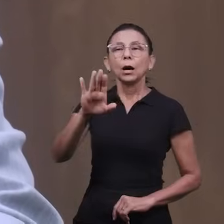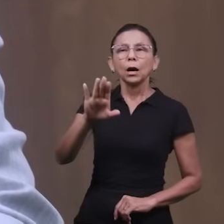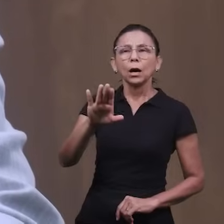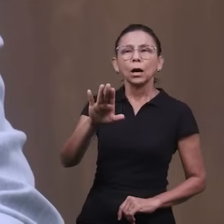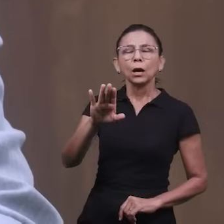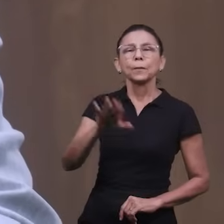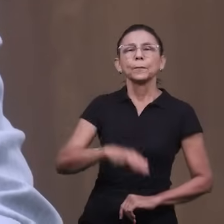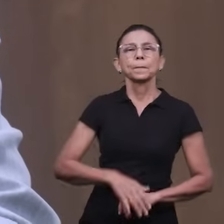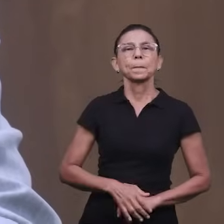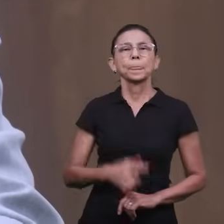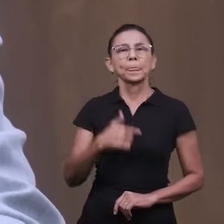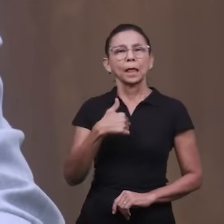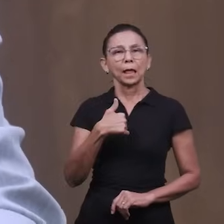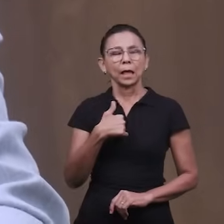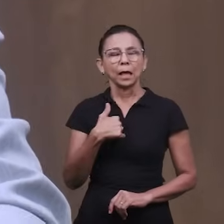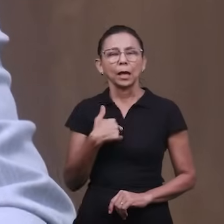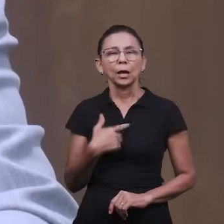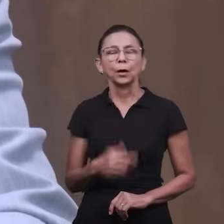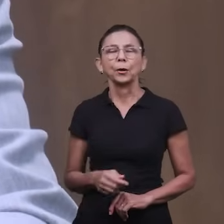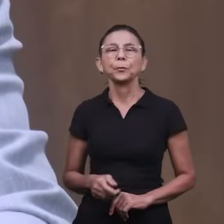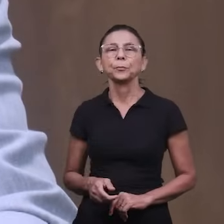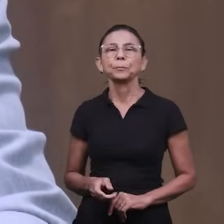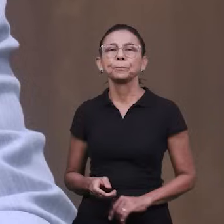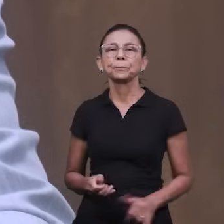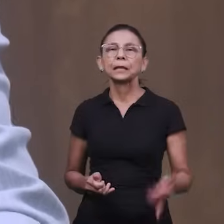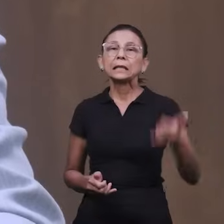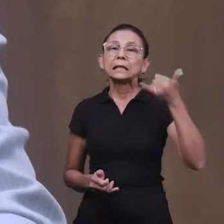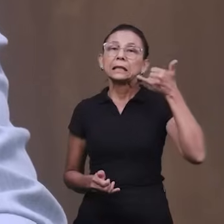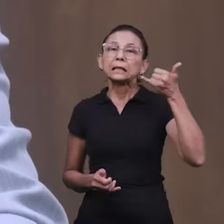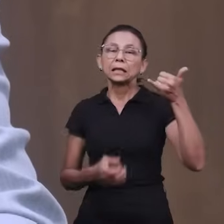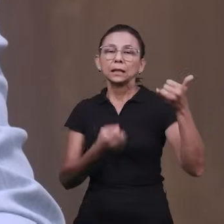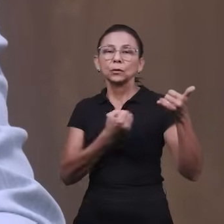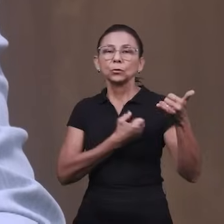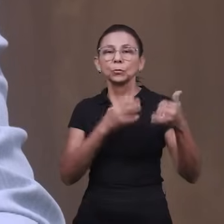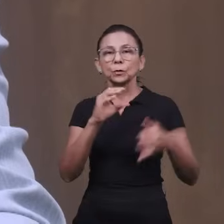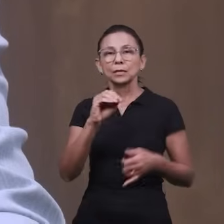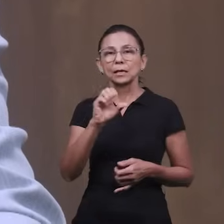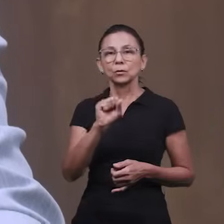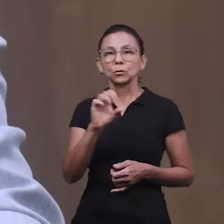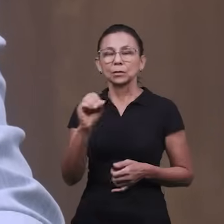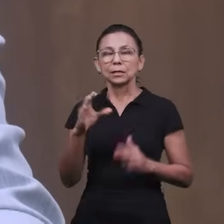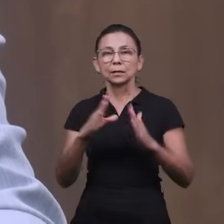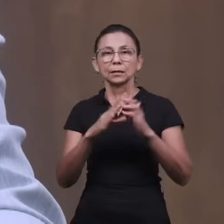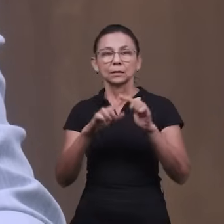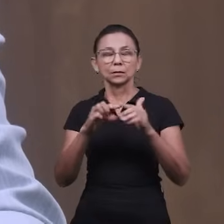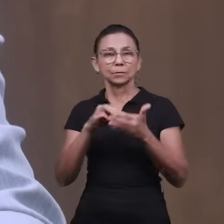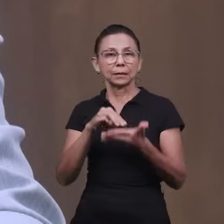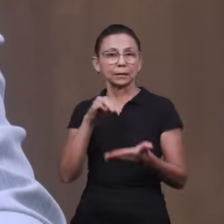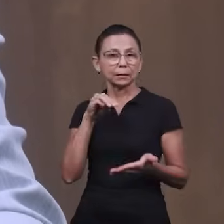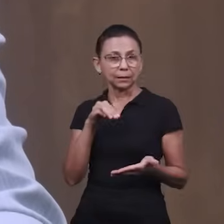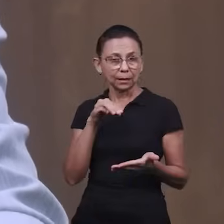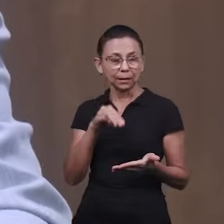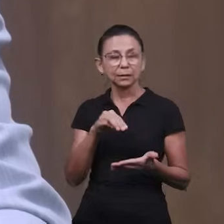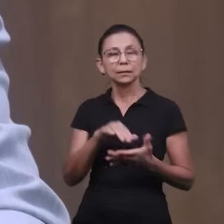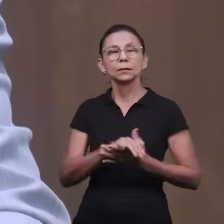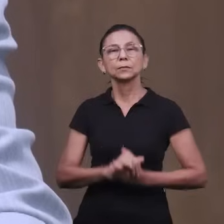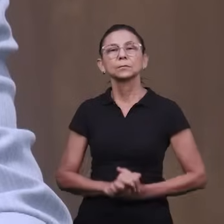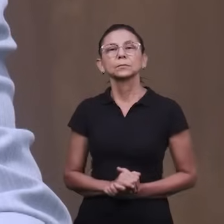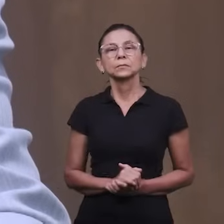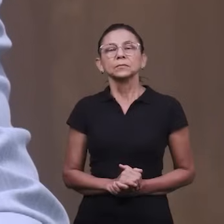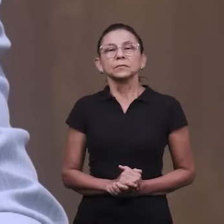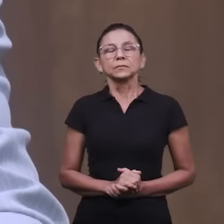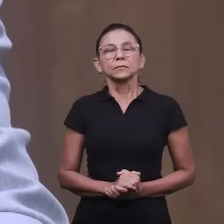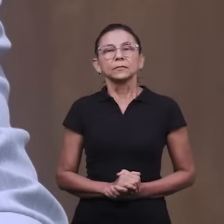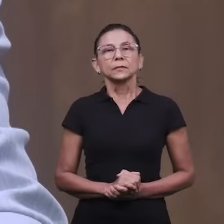para o atendimento 0800 da Igreja Cristã Maranata. Ele foi até passado aqui para a Rádio Manaim, que era o contato que eles tinham, porque o telefone que